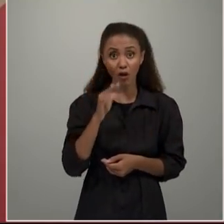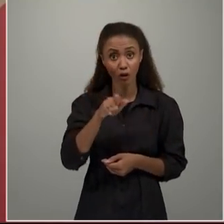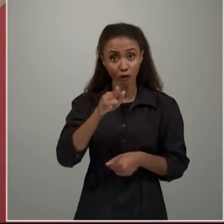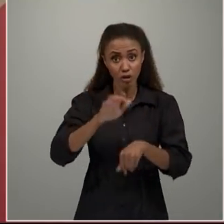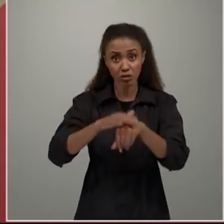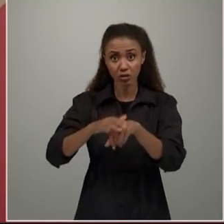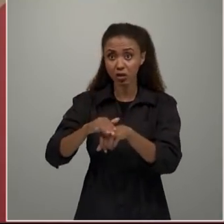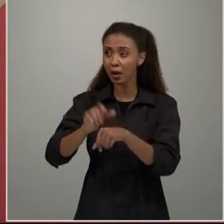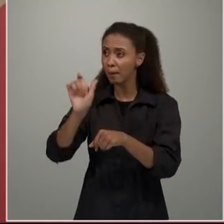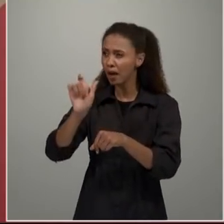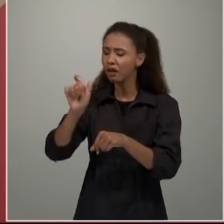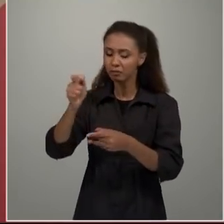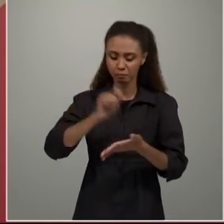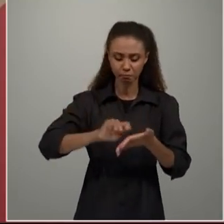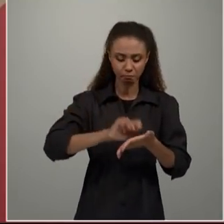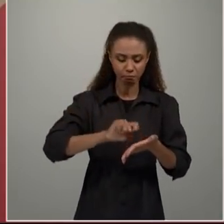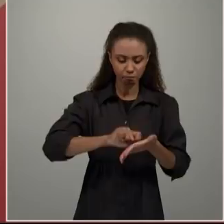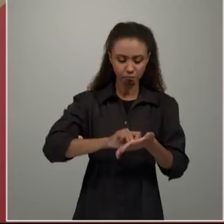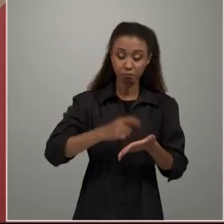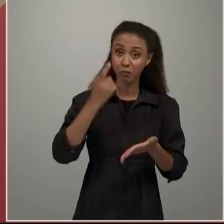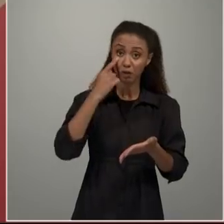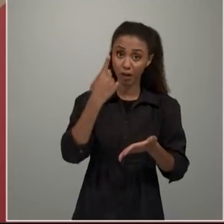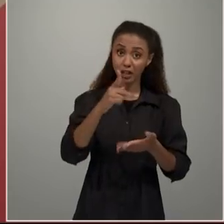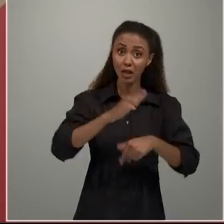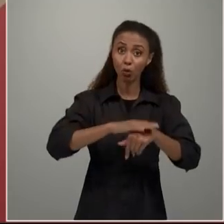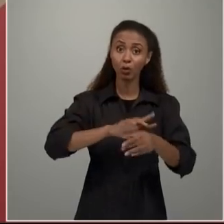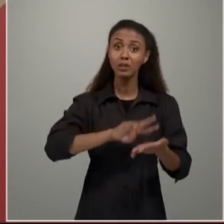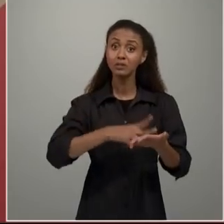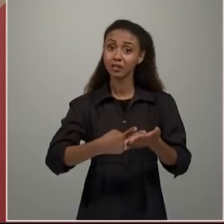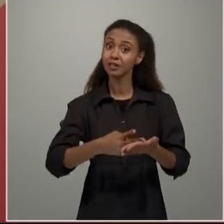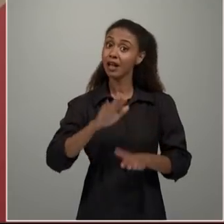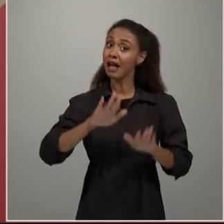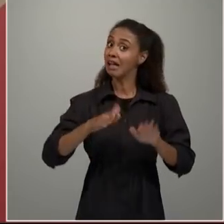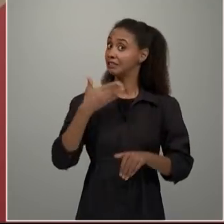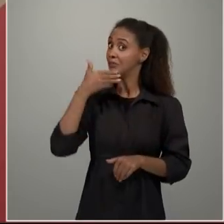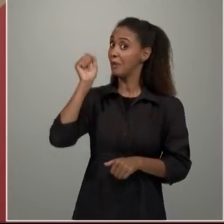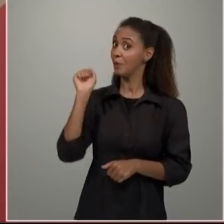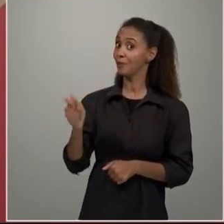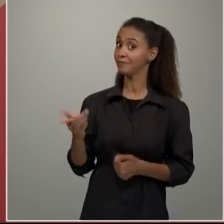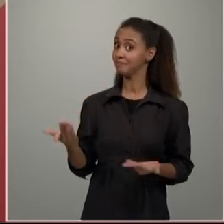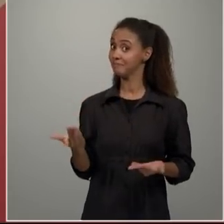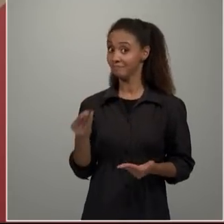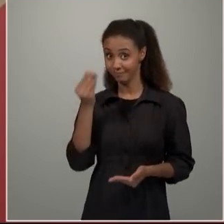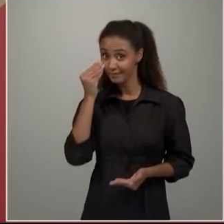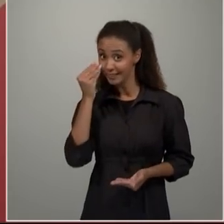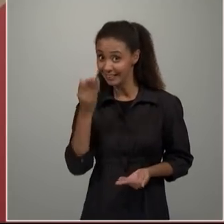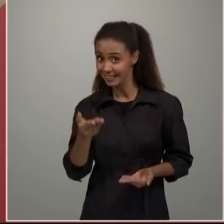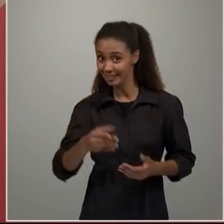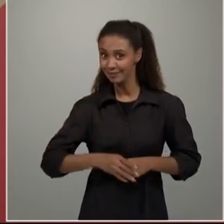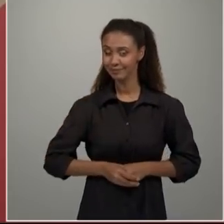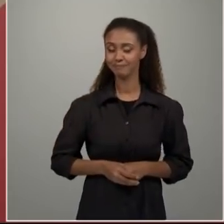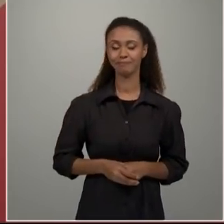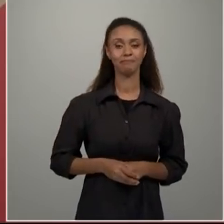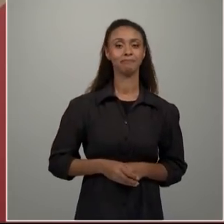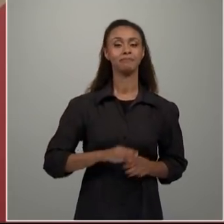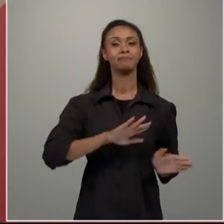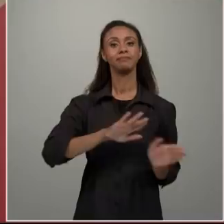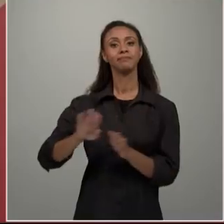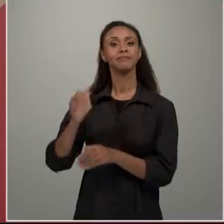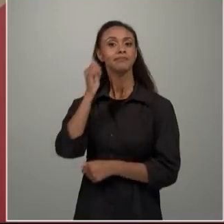tradição pessoa não ficou melhor às vezes até fica tá testa que depois você vai me dizer aí a gente tem aqui a